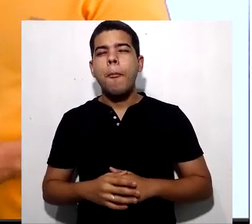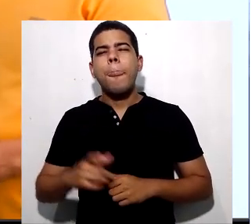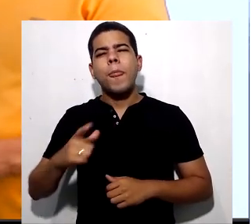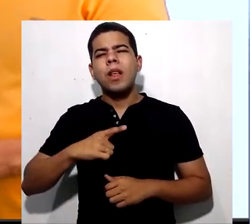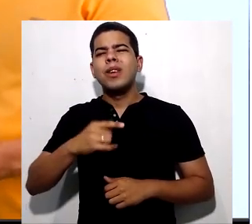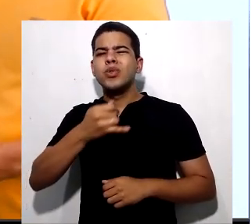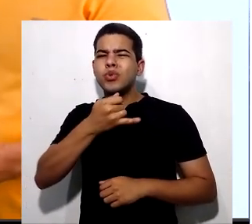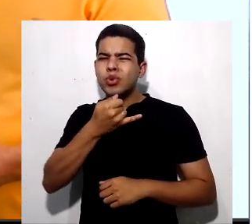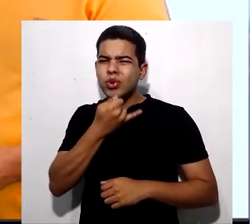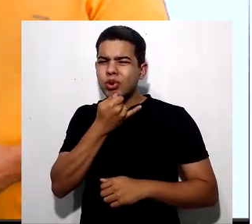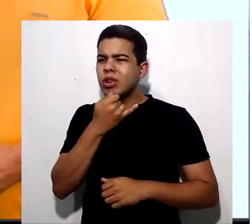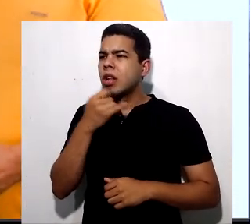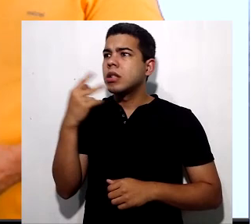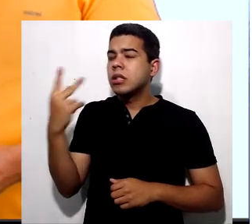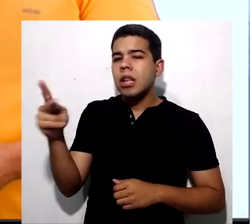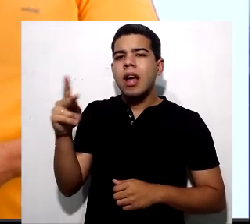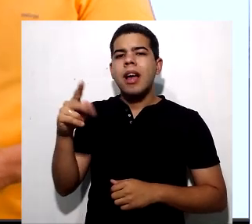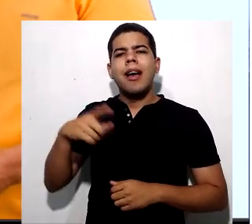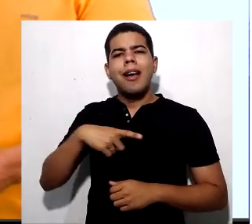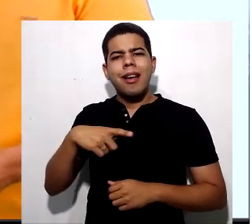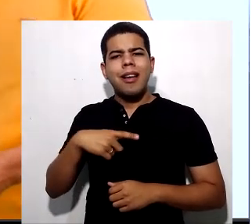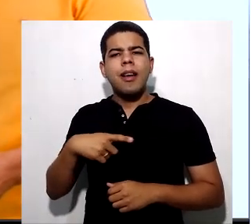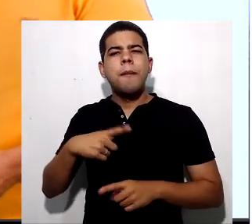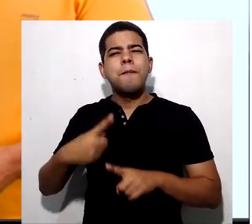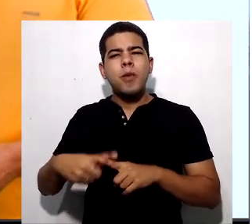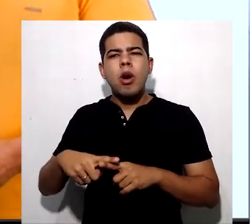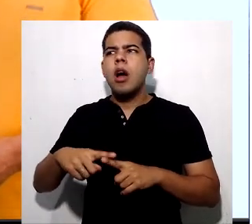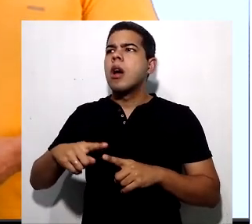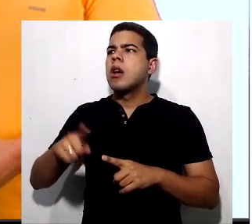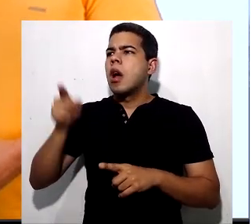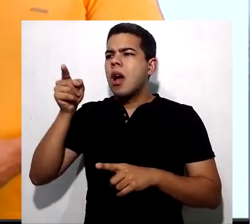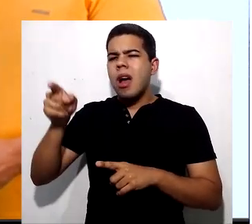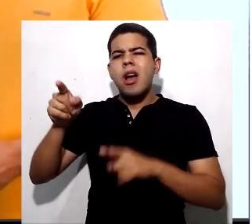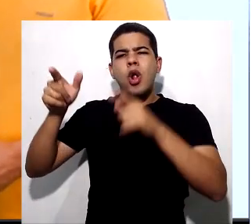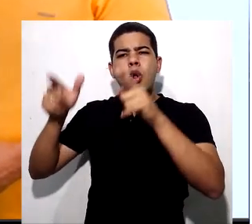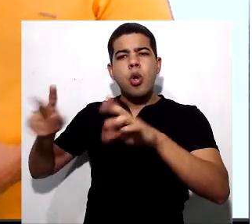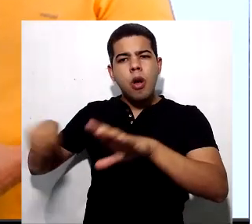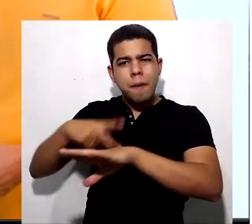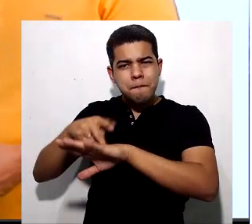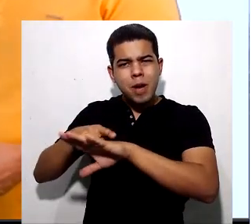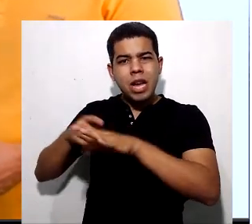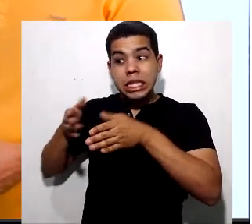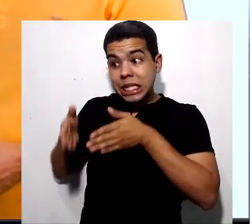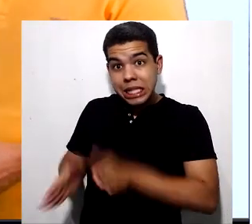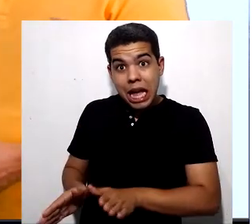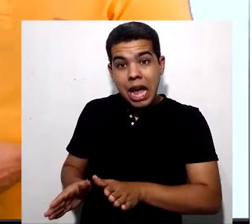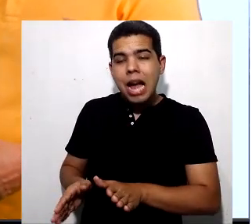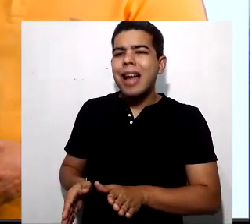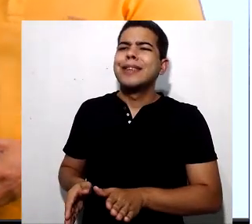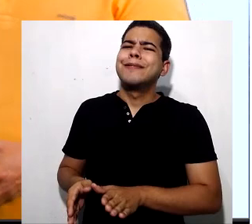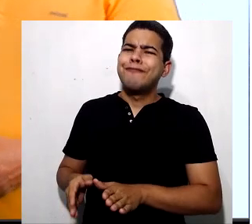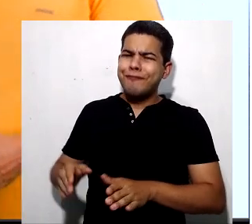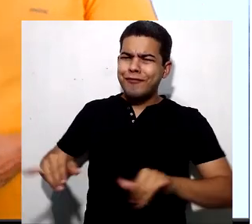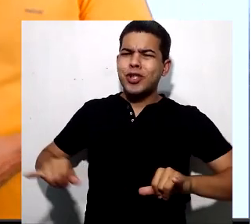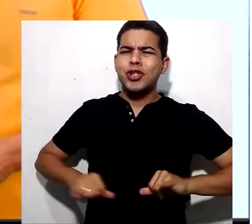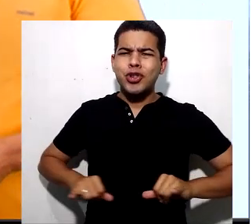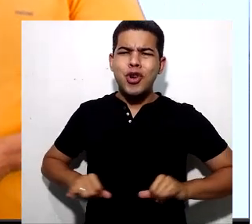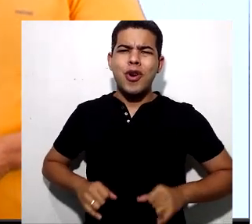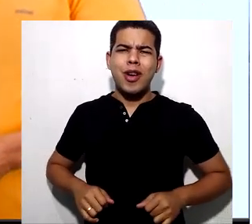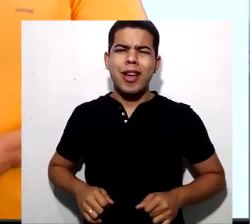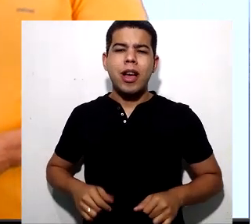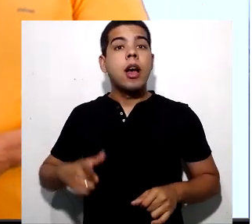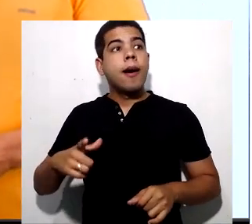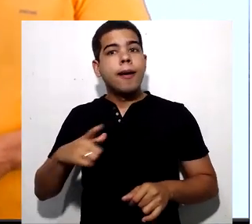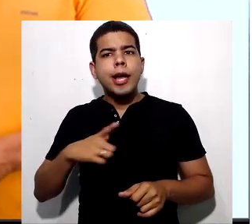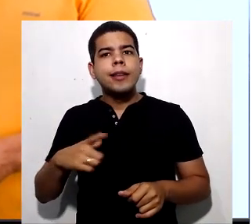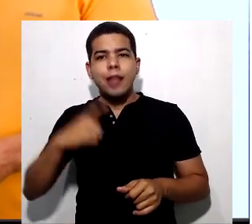essa tristeza que ela tinha, uma terra marcada pelo sofrimento. Então vejamos aqui, nós temos os pogroms, nós vimos o Holodomor,